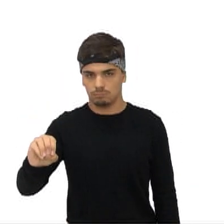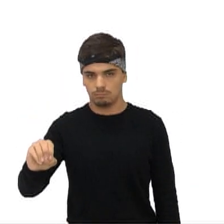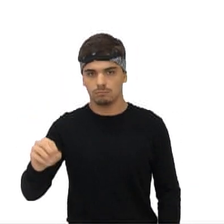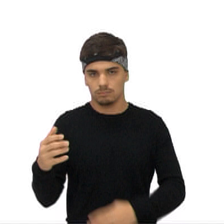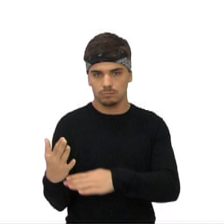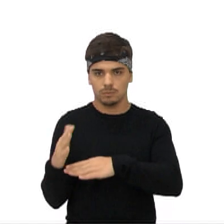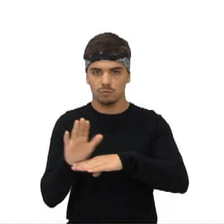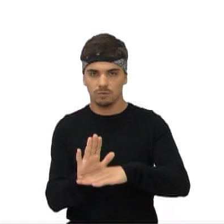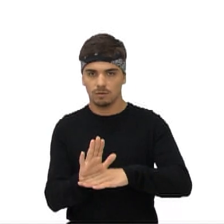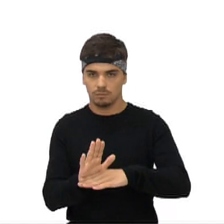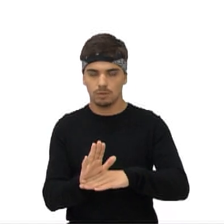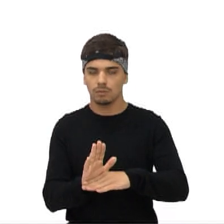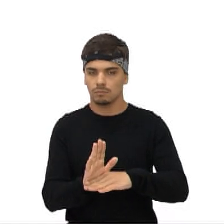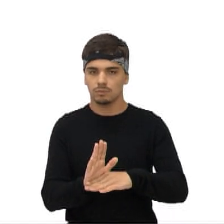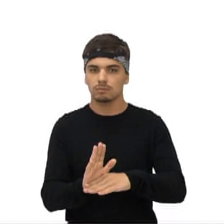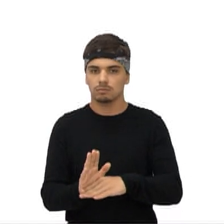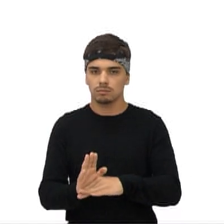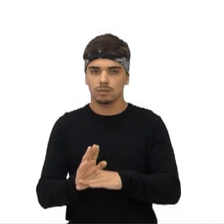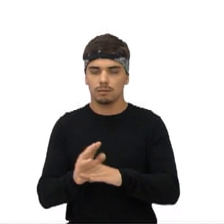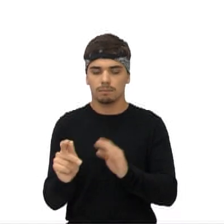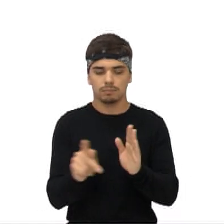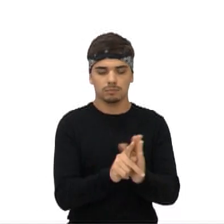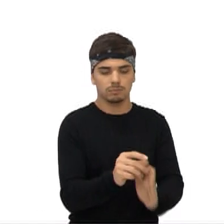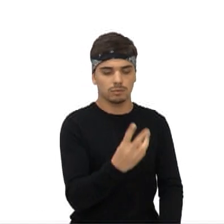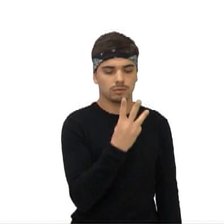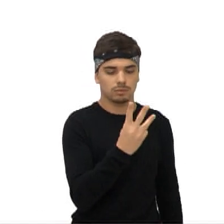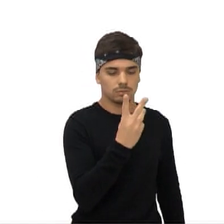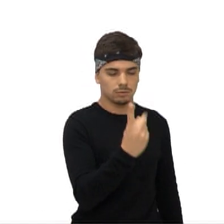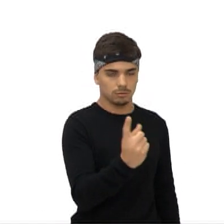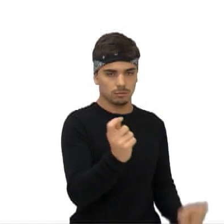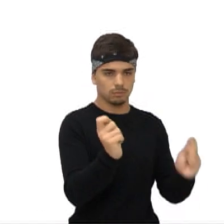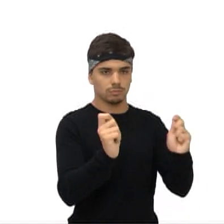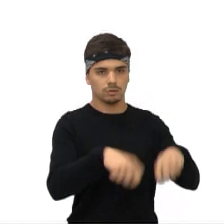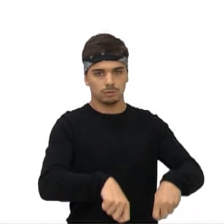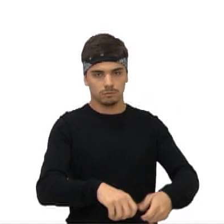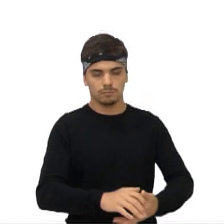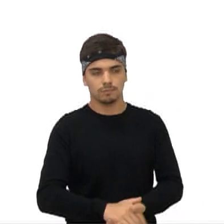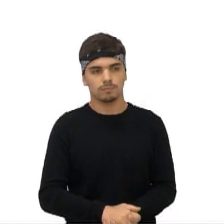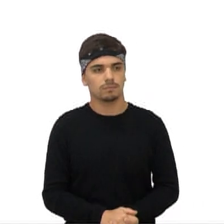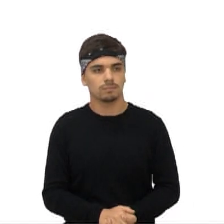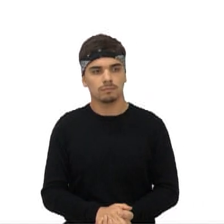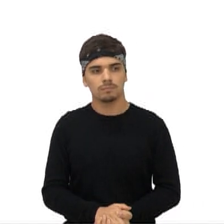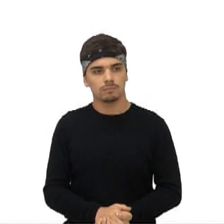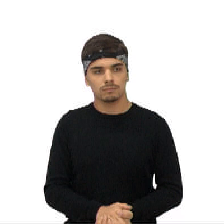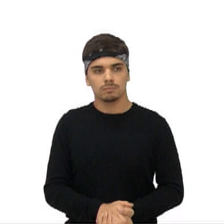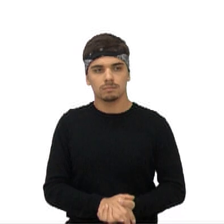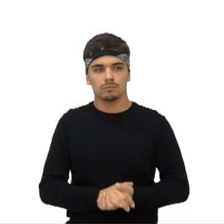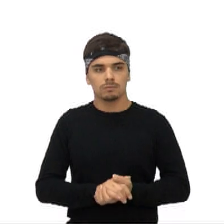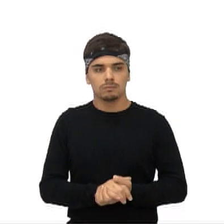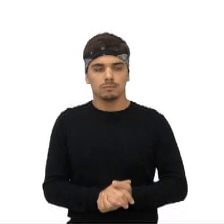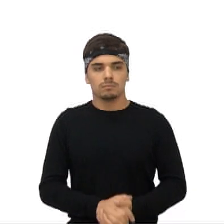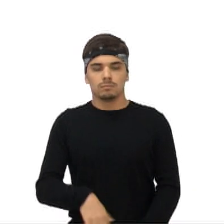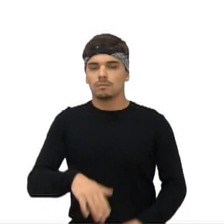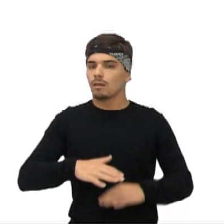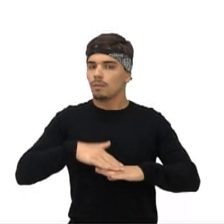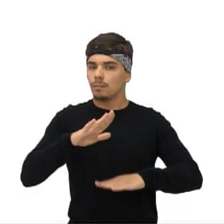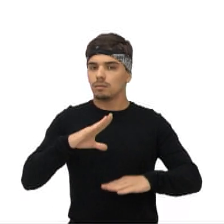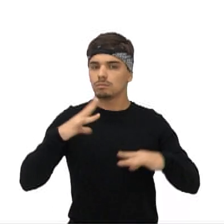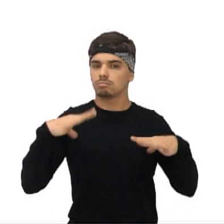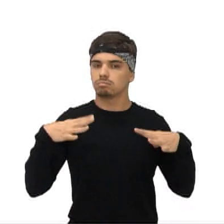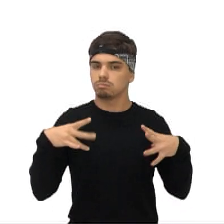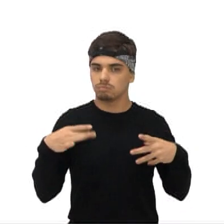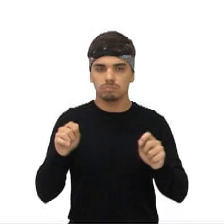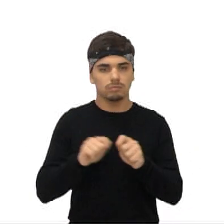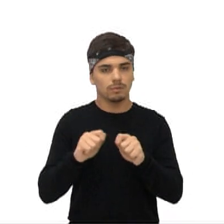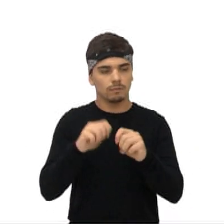né, para 32 possíveis. Aí fica agora mais tranquilo de eu fazer o cálculo,